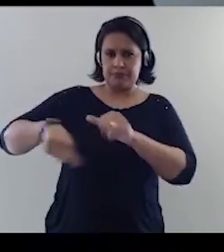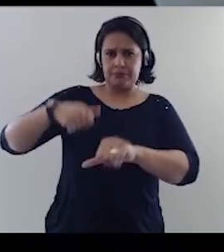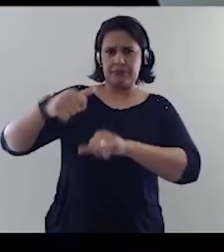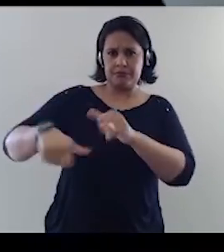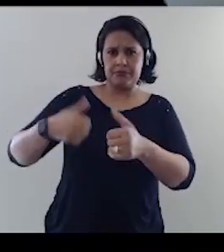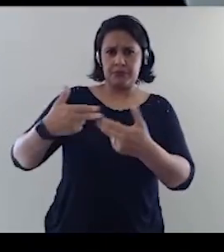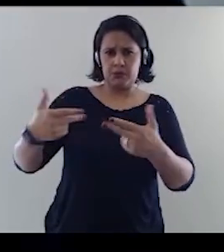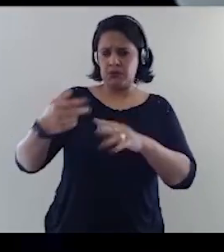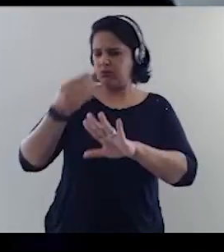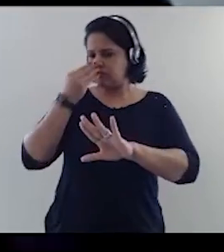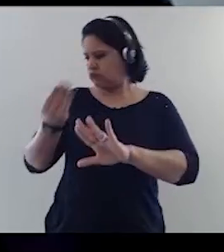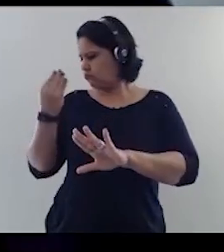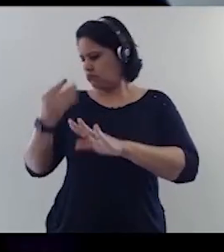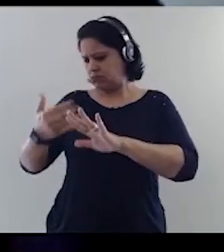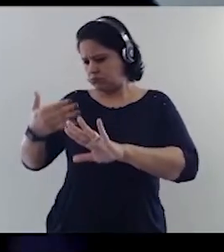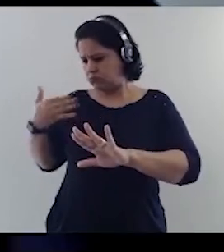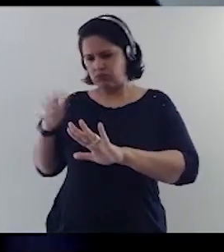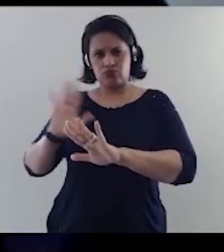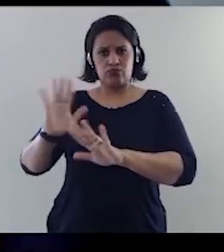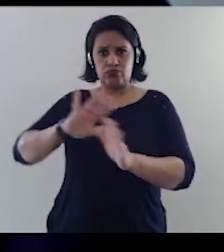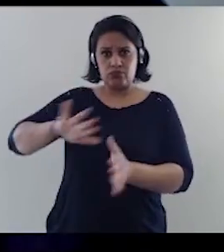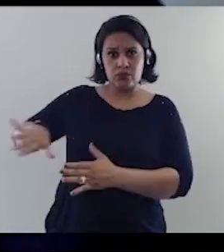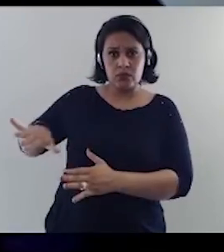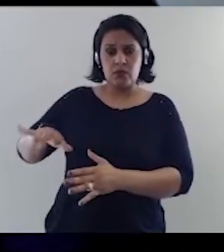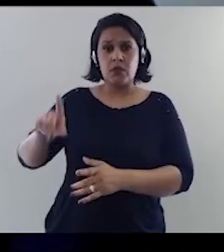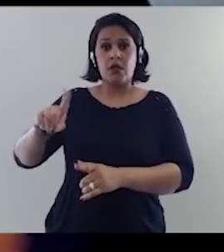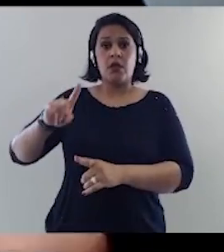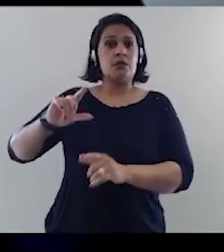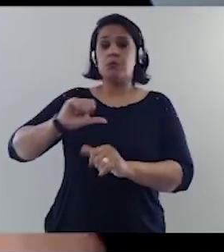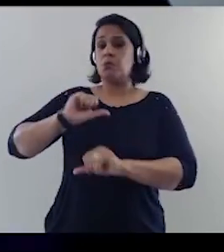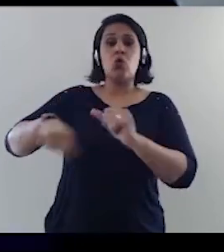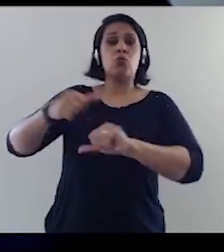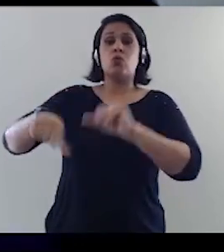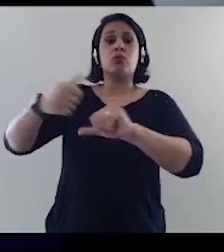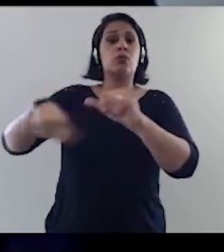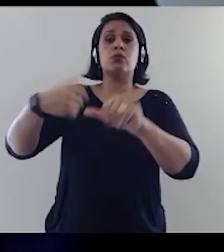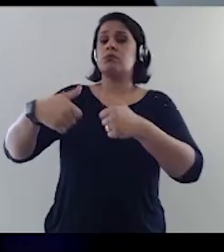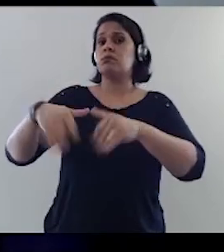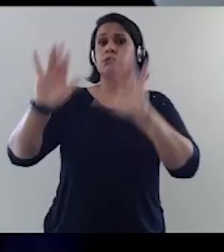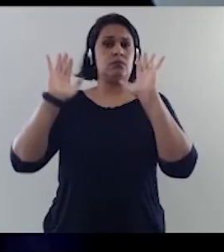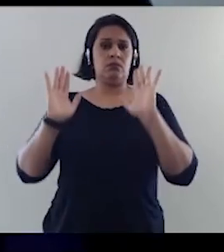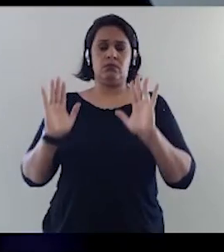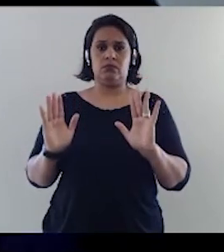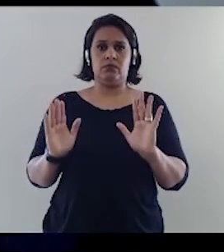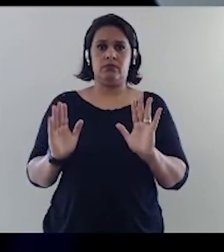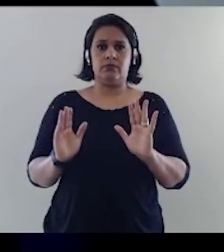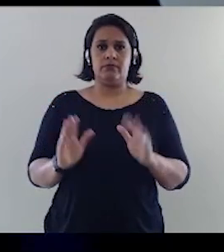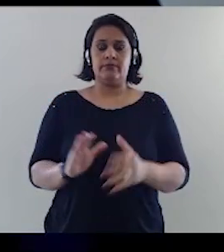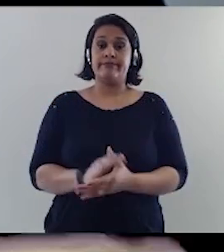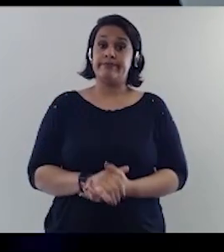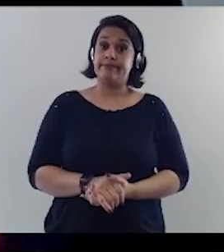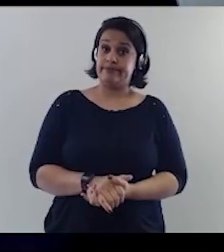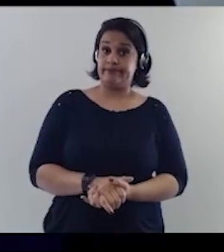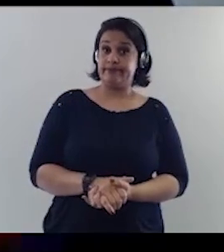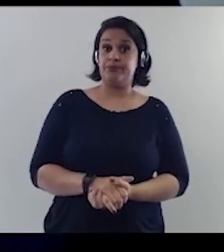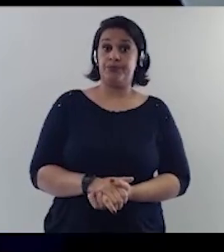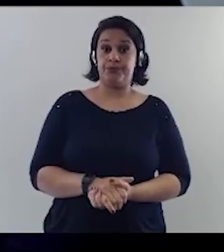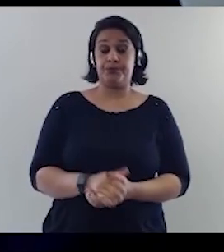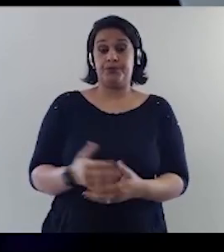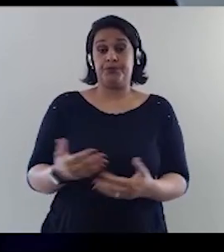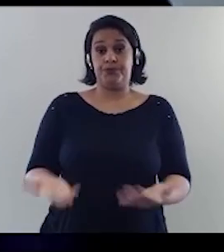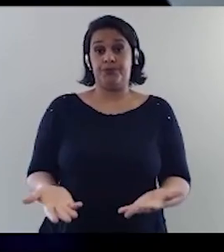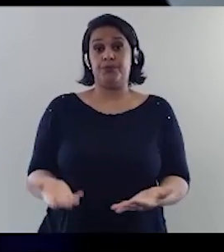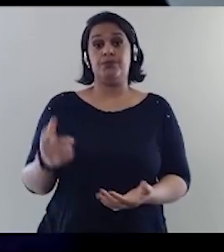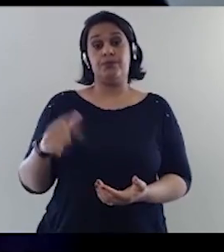precedentes, ou seja, a justiça constitucional muda sem assinalar a mudança. Portanto, isto é uma situação